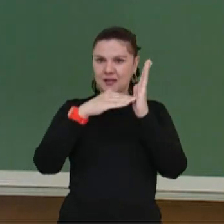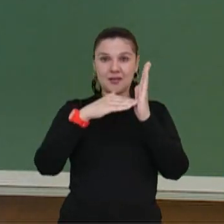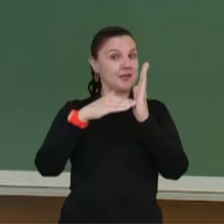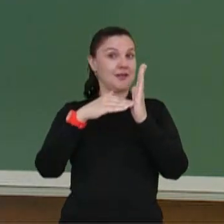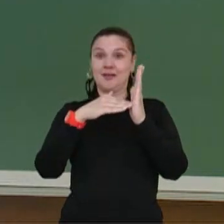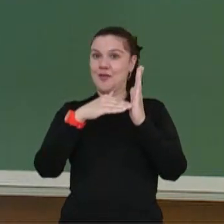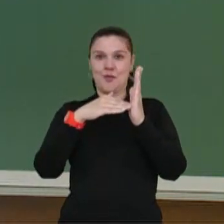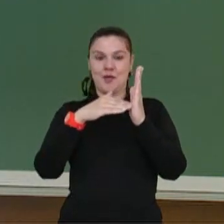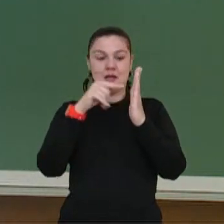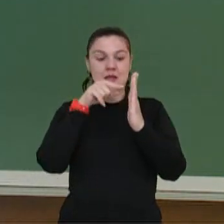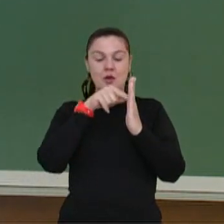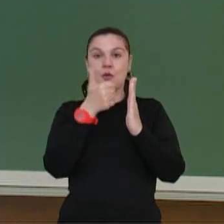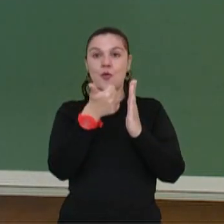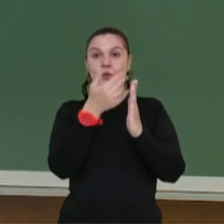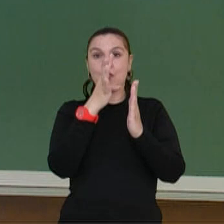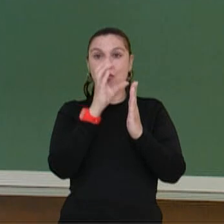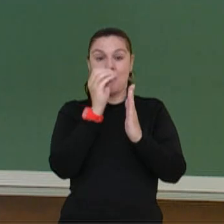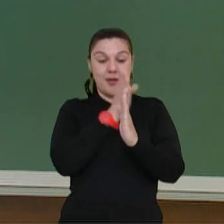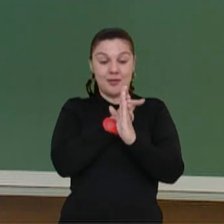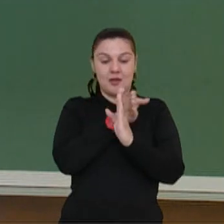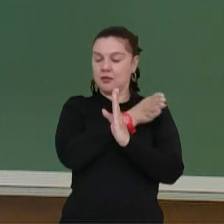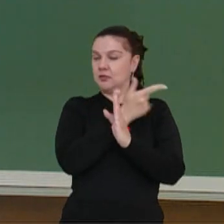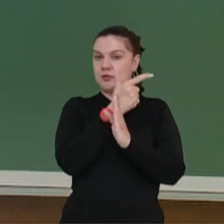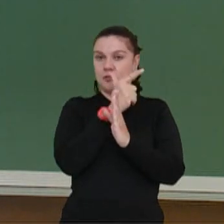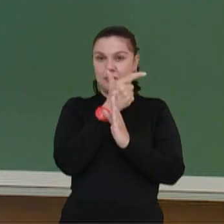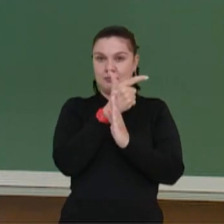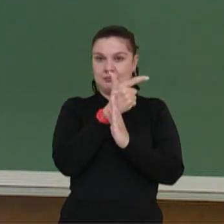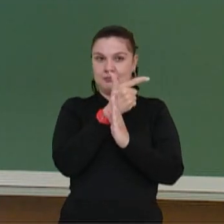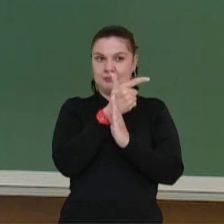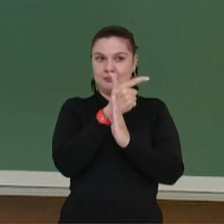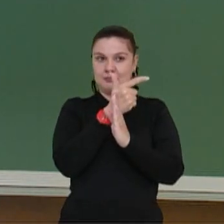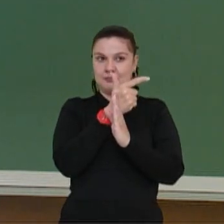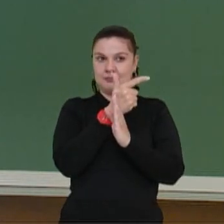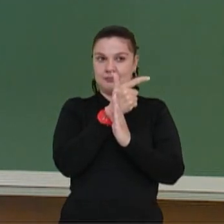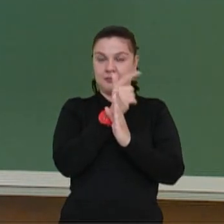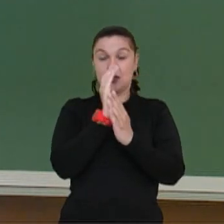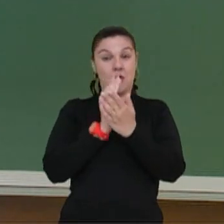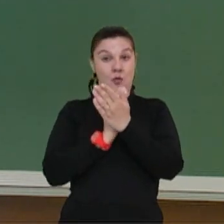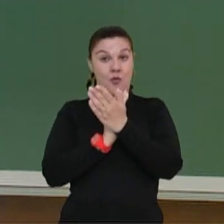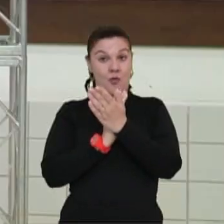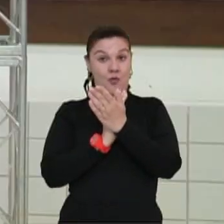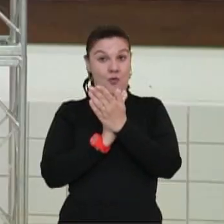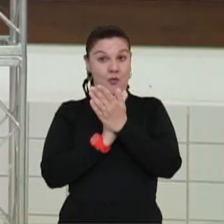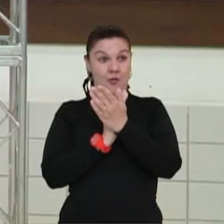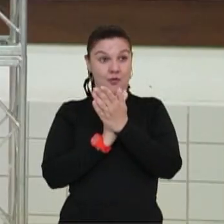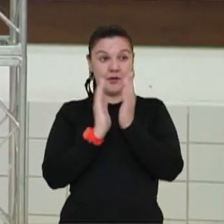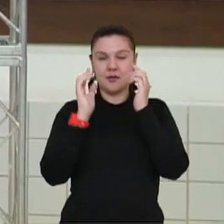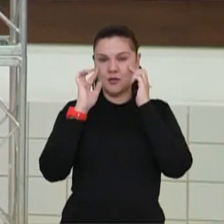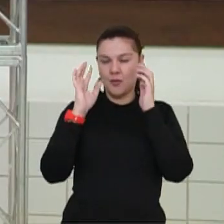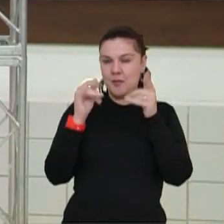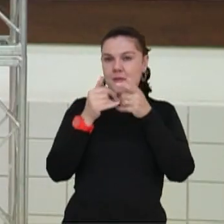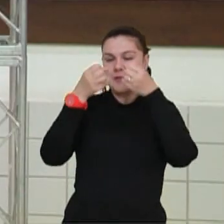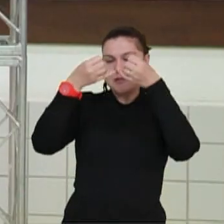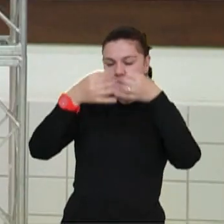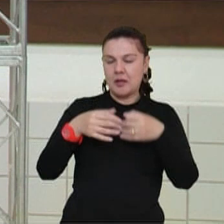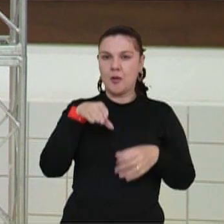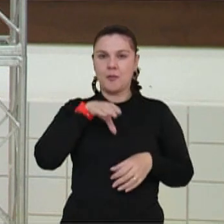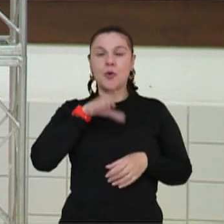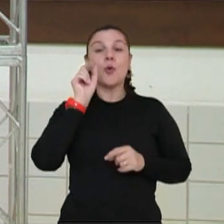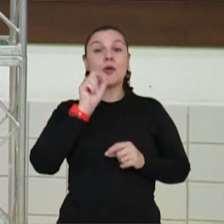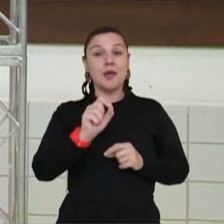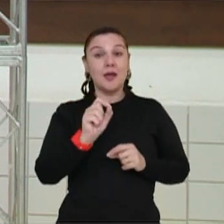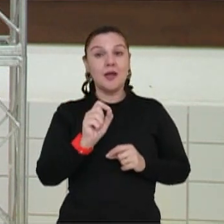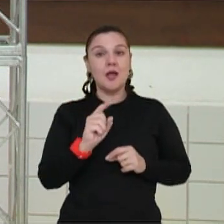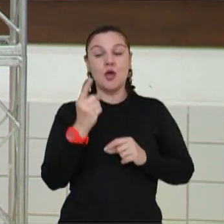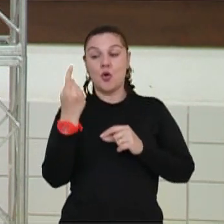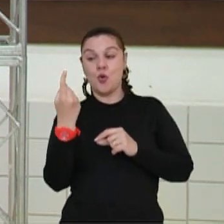Significa o quê? Que o 140 não está no intervalo. Tá? Então, se eu fosse traduzir assim para o português bem certinho, eu diria o